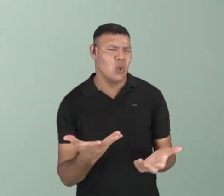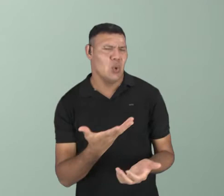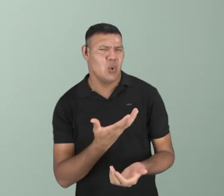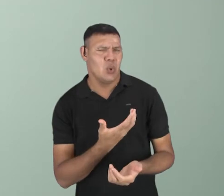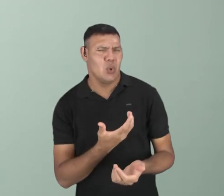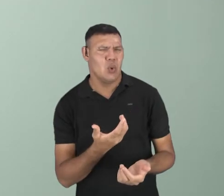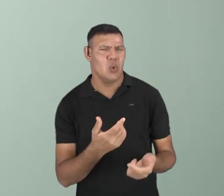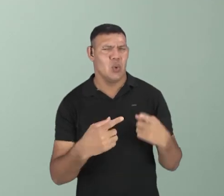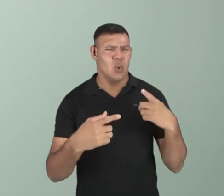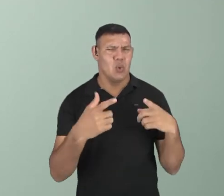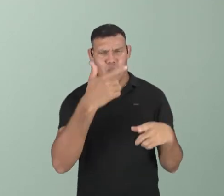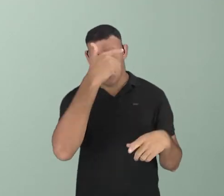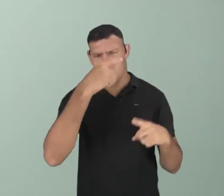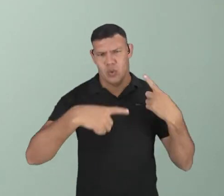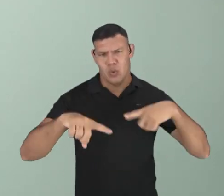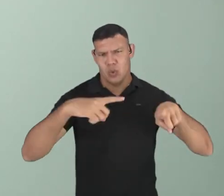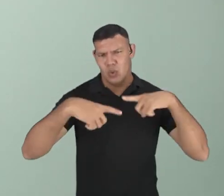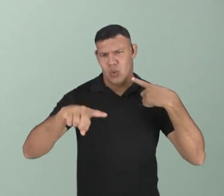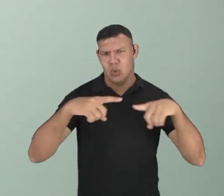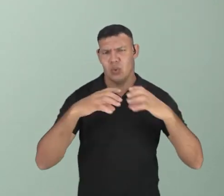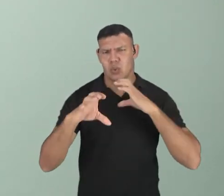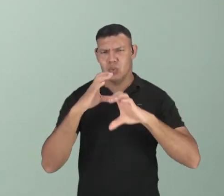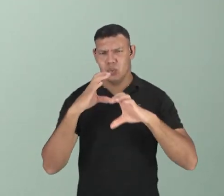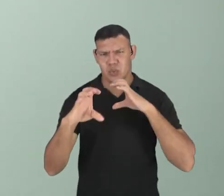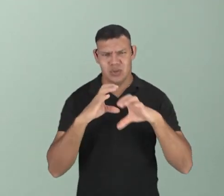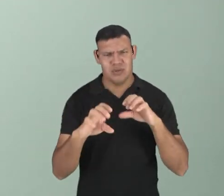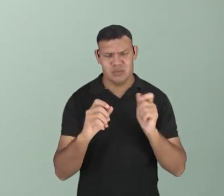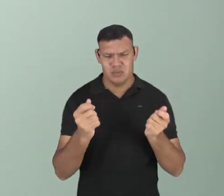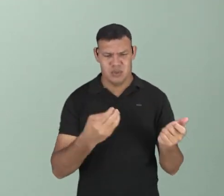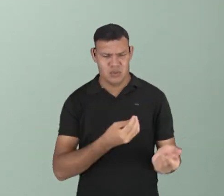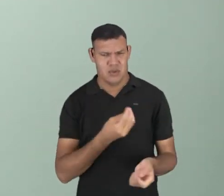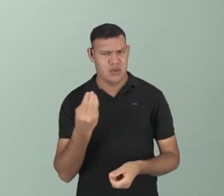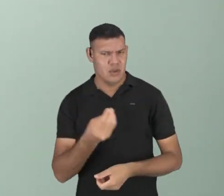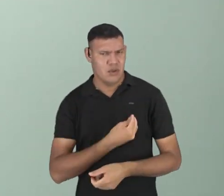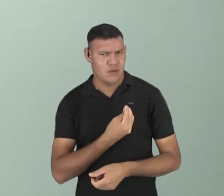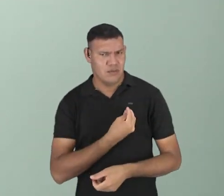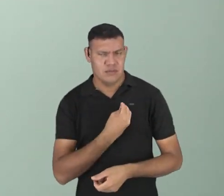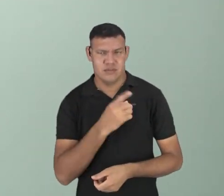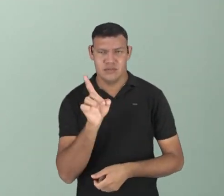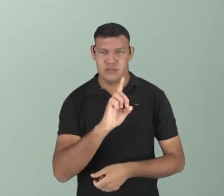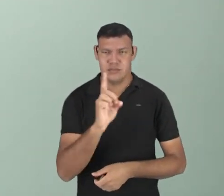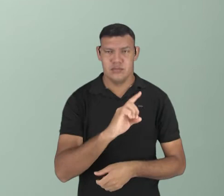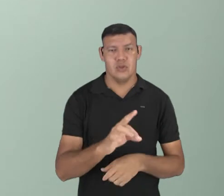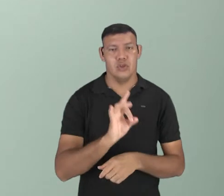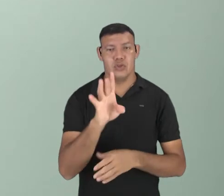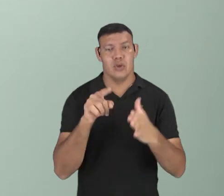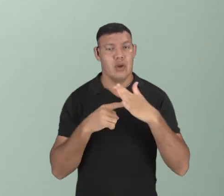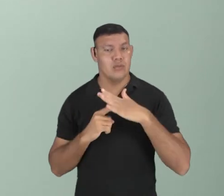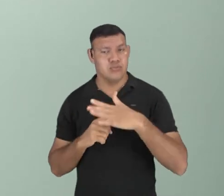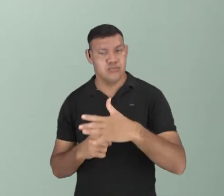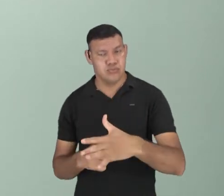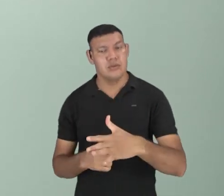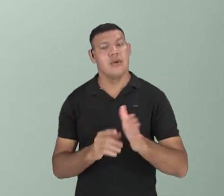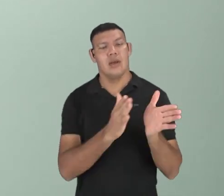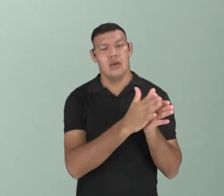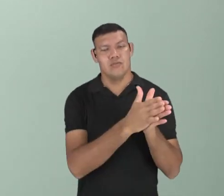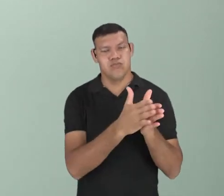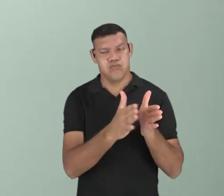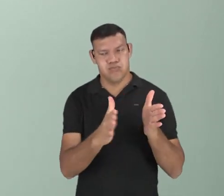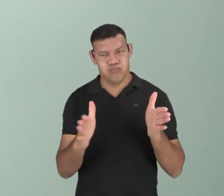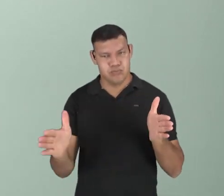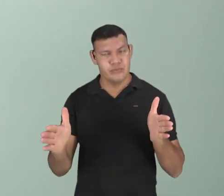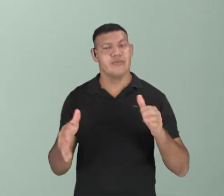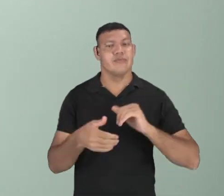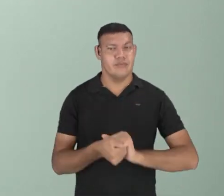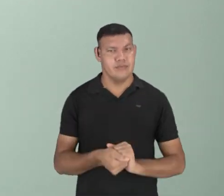esteja presente para gente ouvir uma música Eu apenas preciso da máquina e aí nesse processo a gente